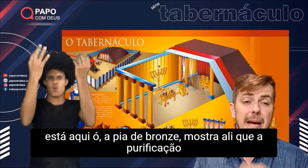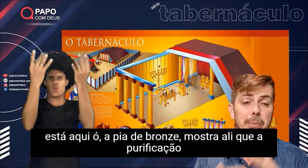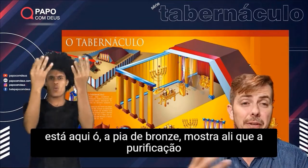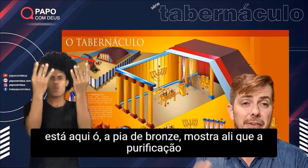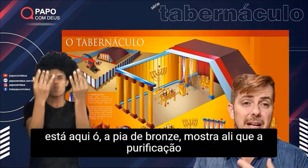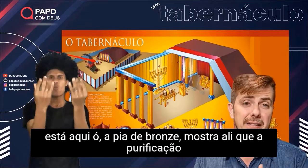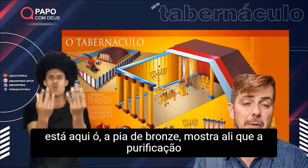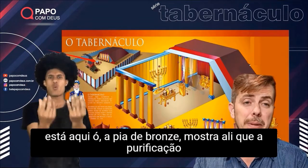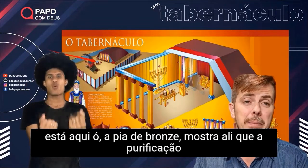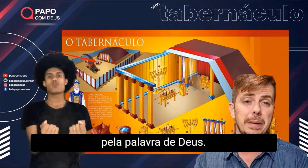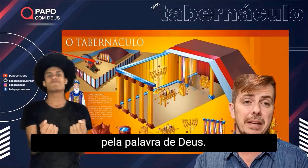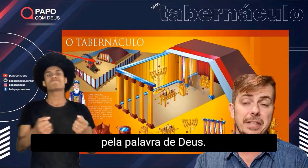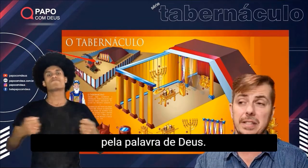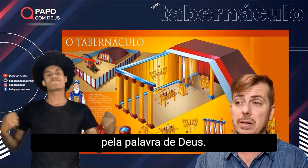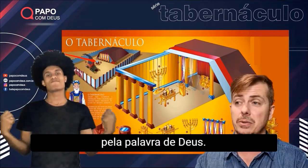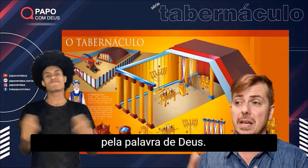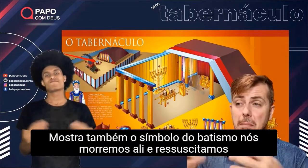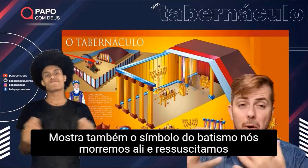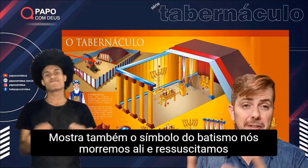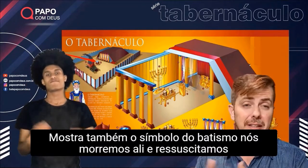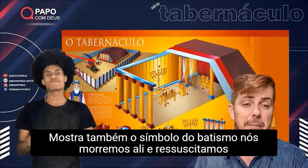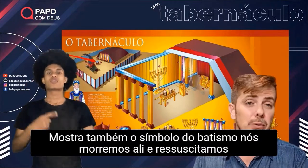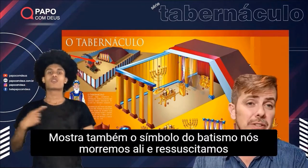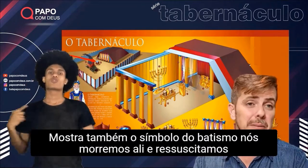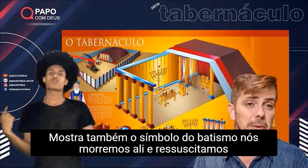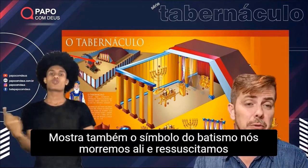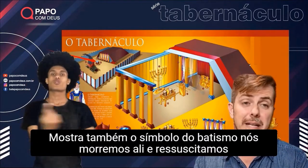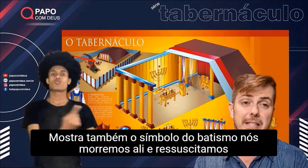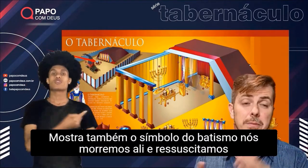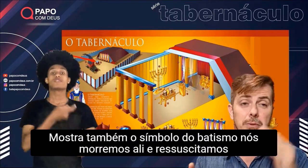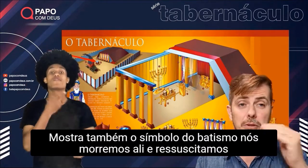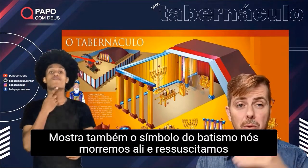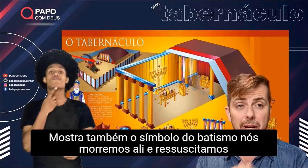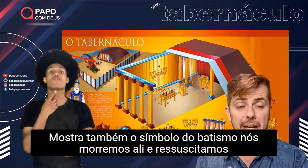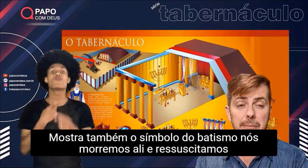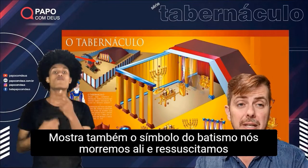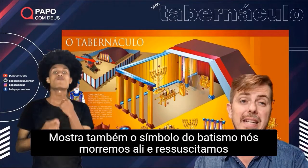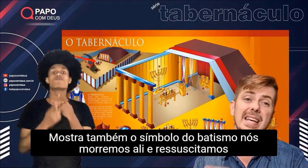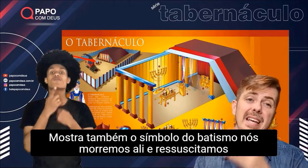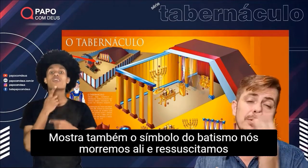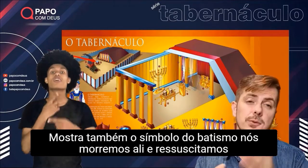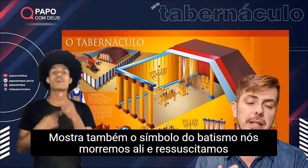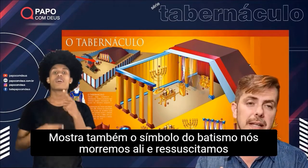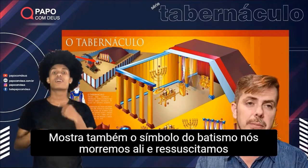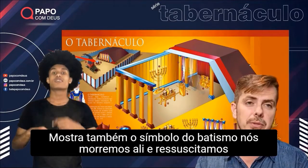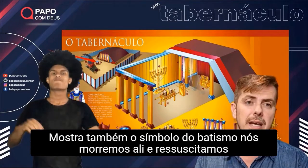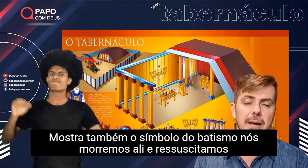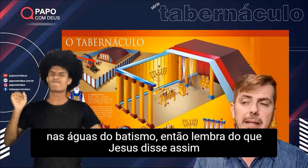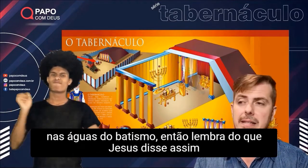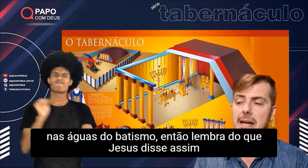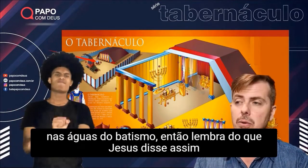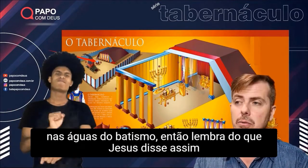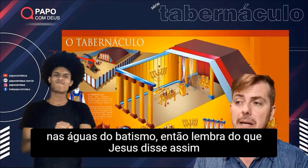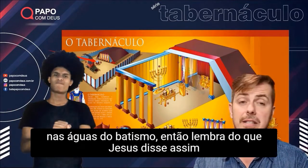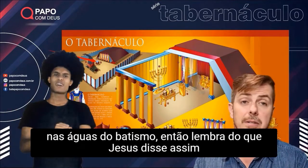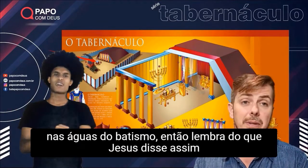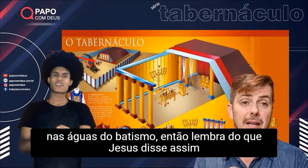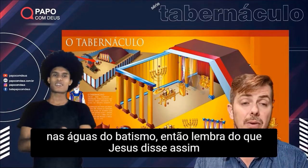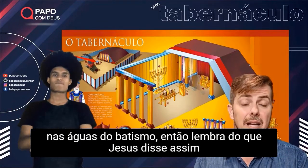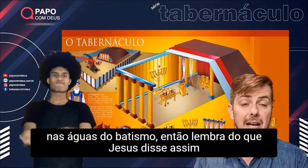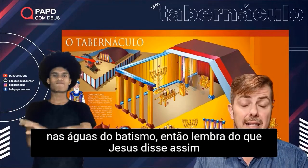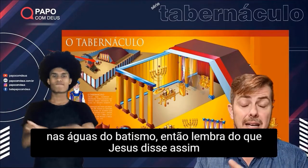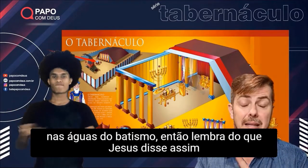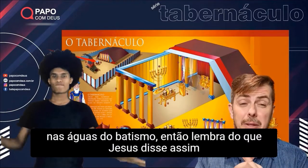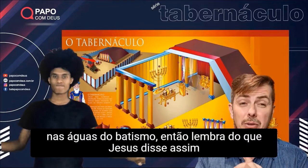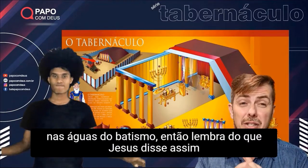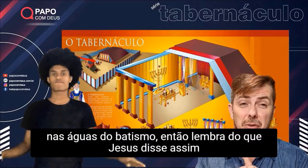ali que a purificação pela palavra de Deus mostra também um símbolo do batismo. Nós morremos ali e ressuscitamos nas águas do batismo.